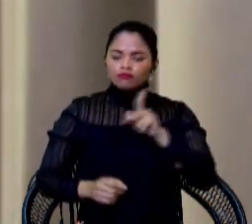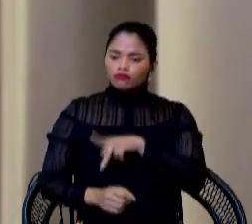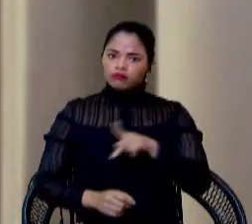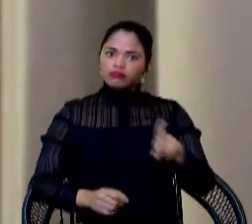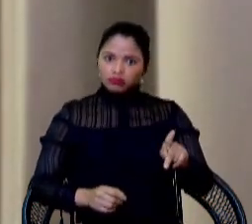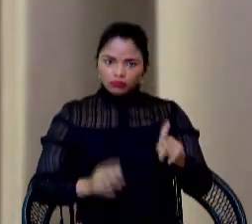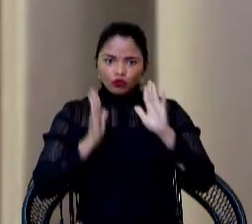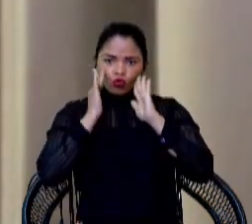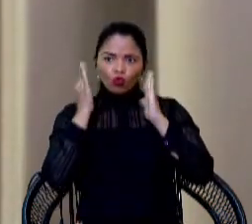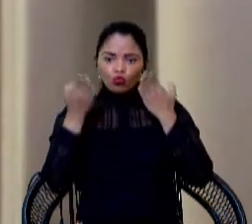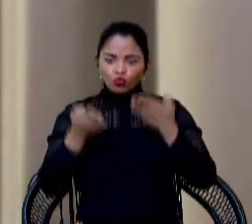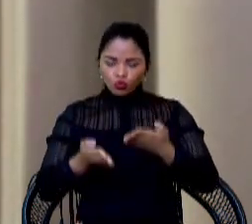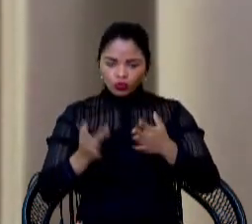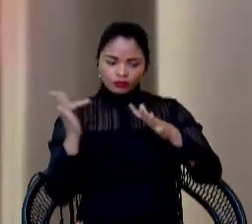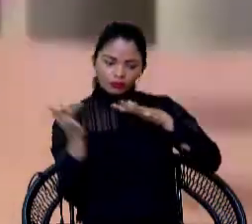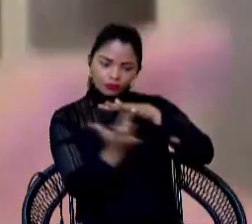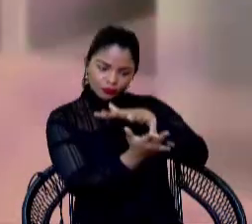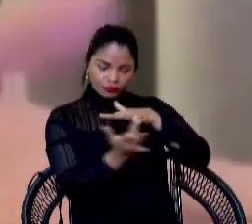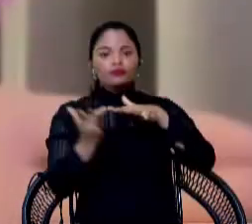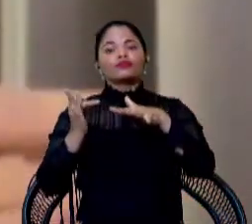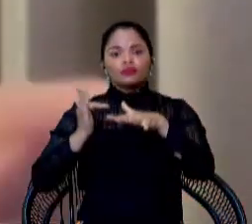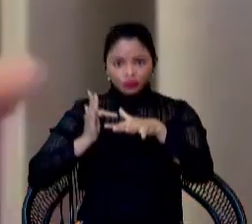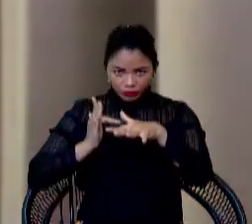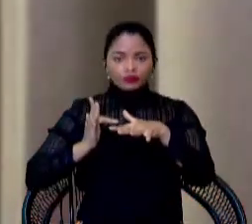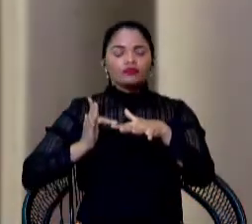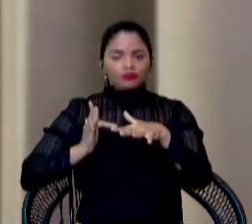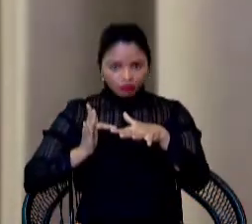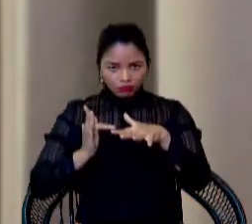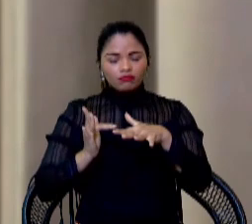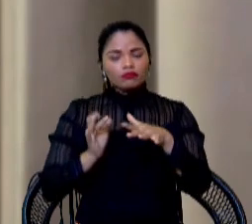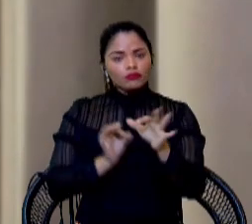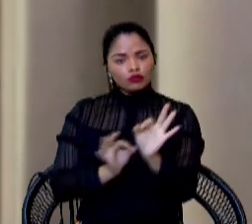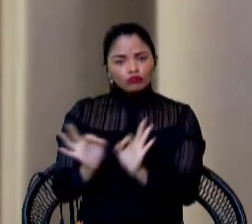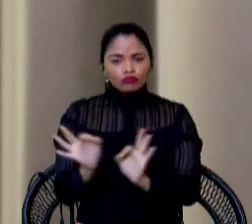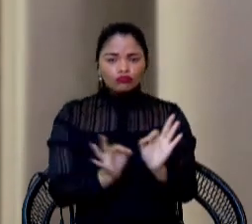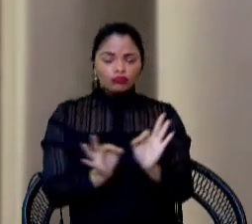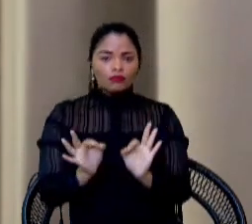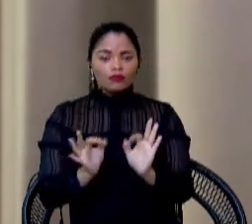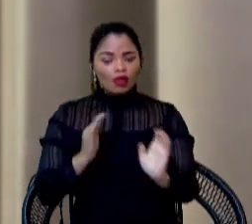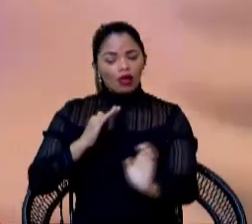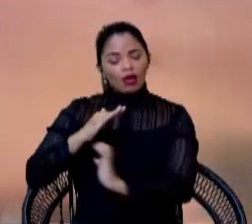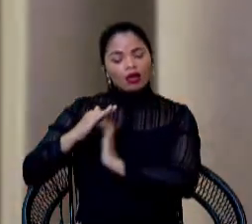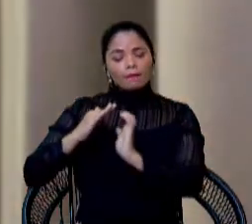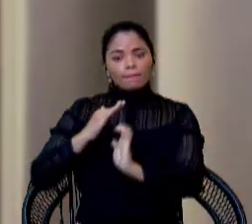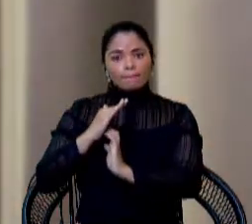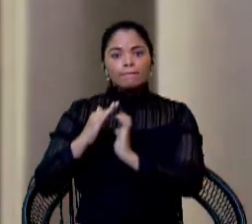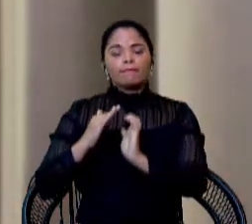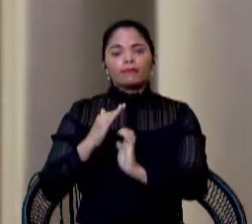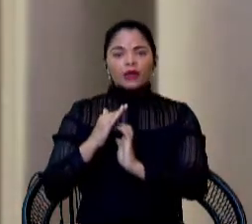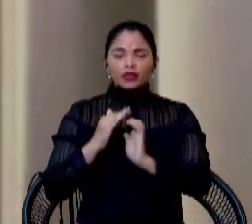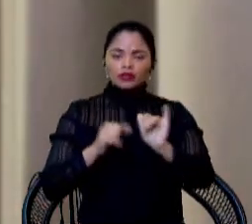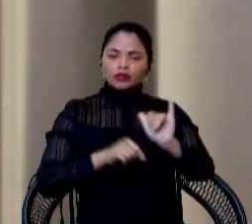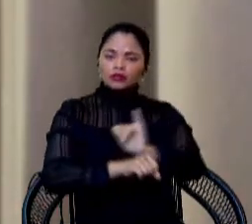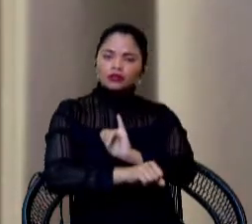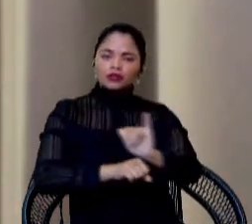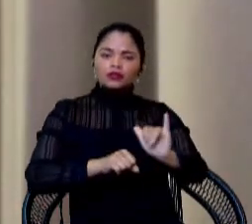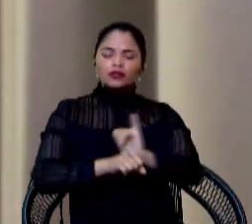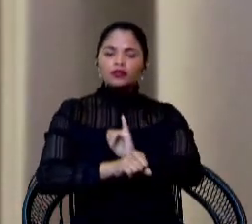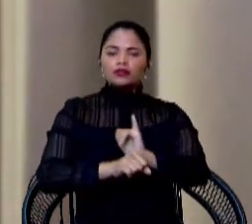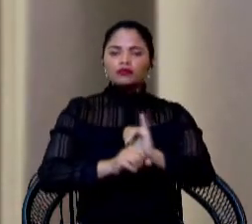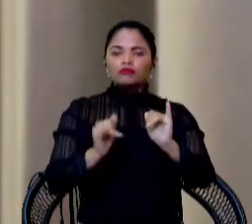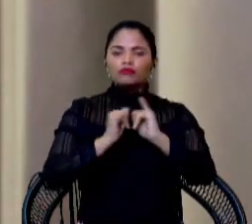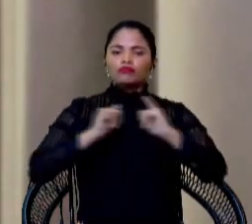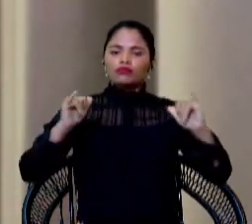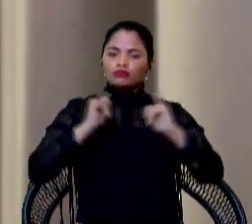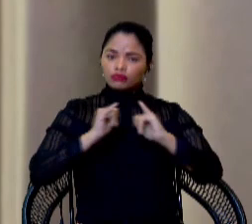rede social, tá? No meu caso. E também eu sou head de operações da Vibes, que é uma empresa aqui voltada para estratégias de comunicação,